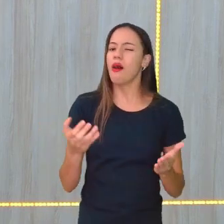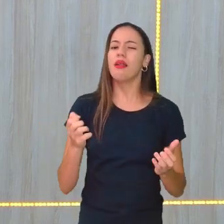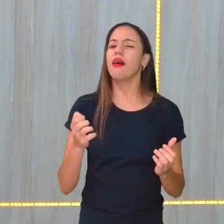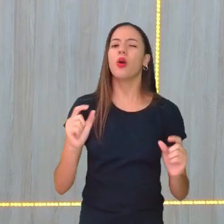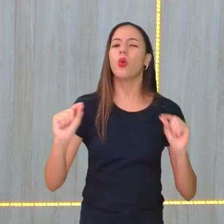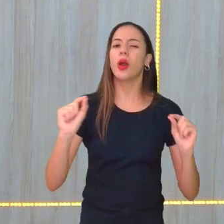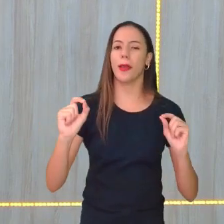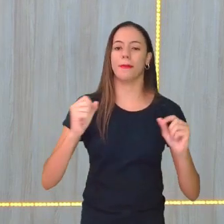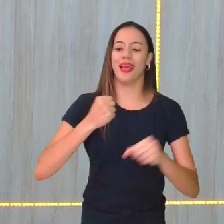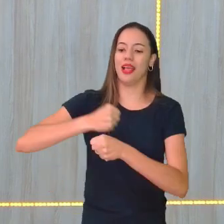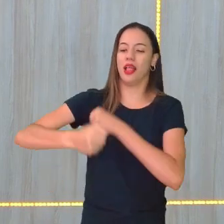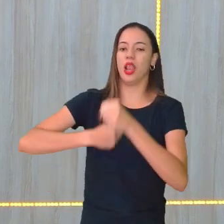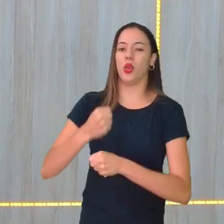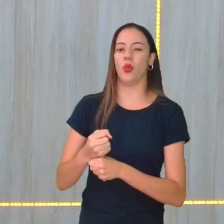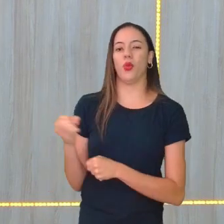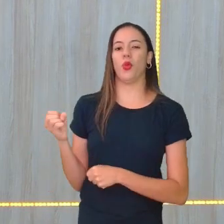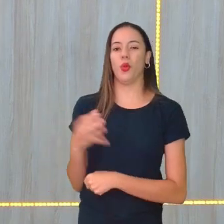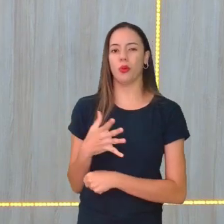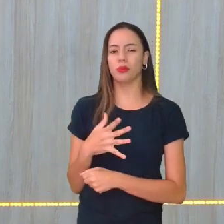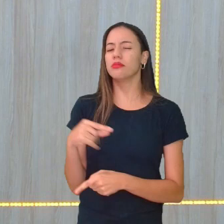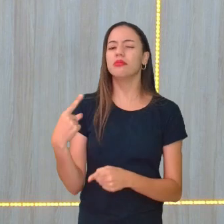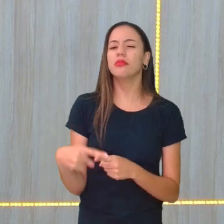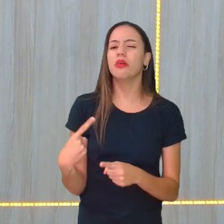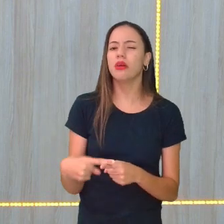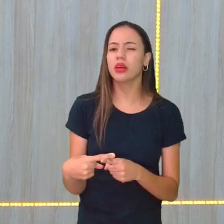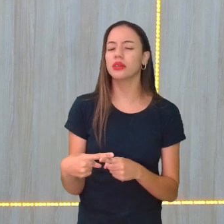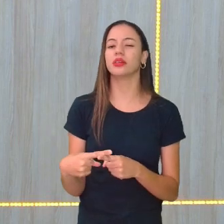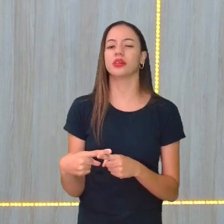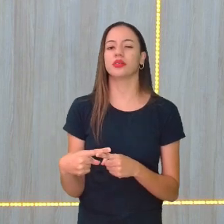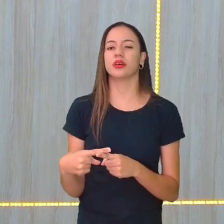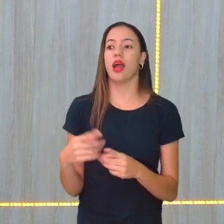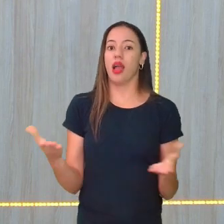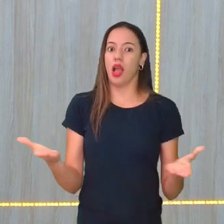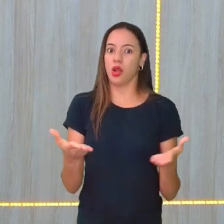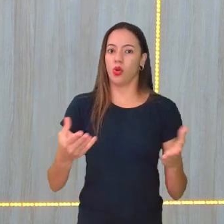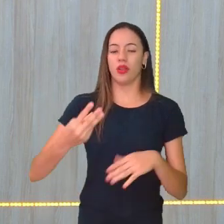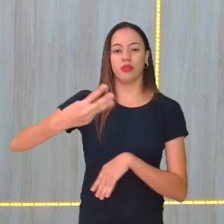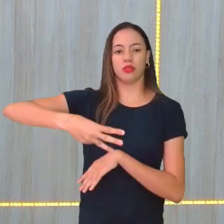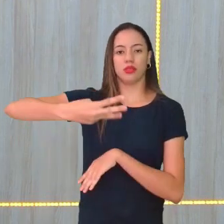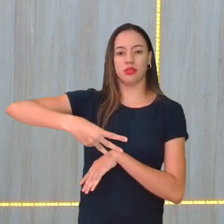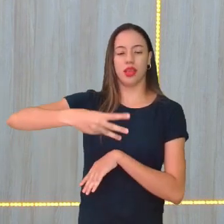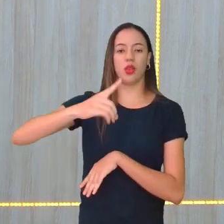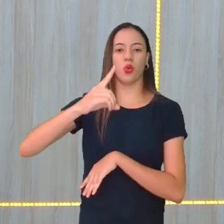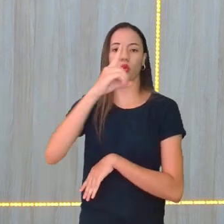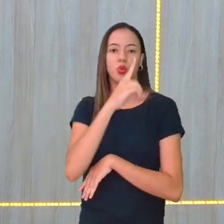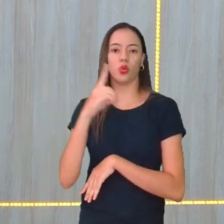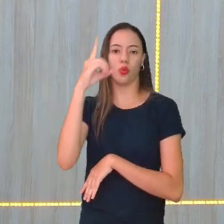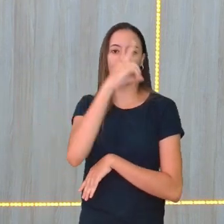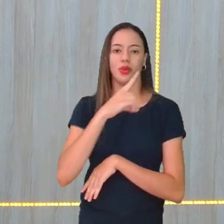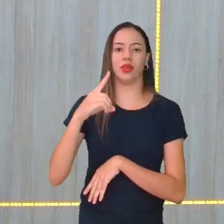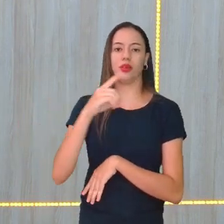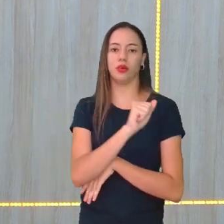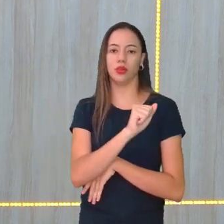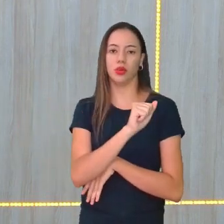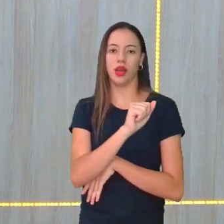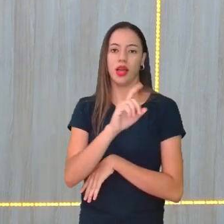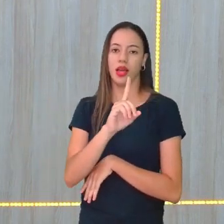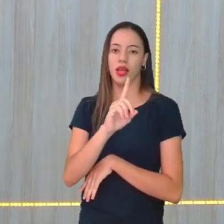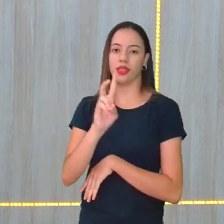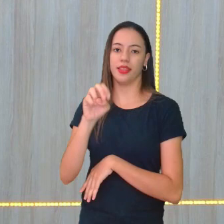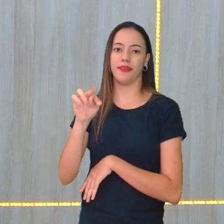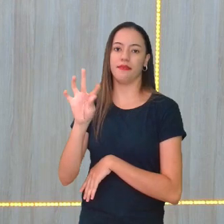gente passou agora, né, pelo terceiro domingo do Advento. Então a gente conta 4